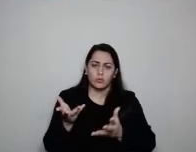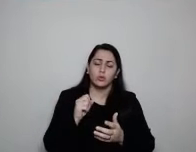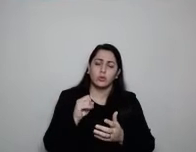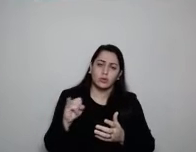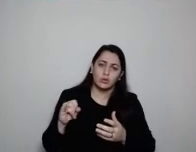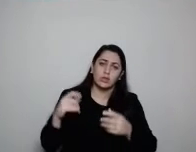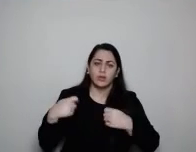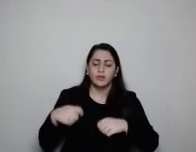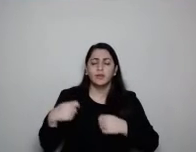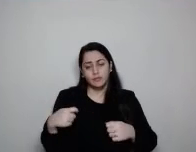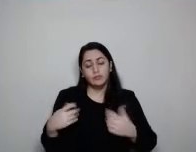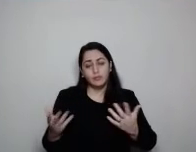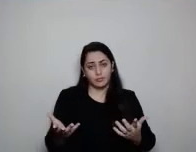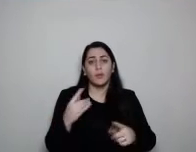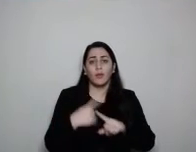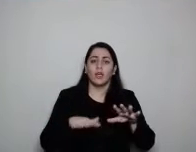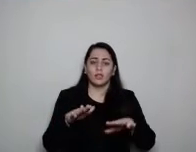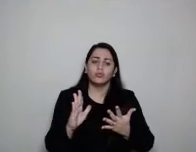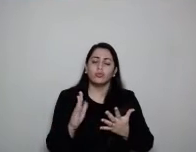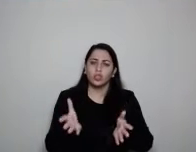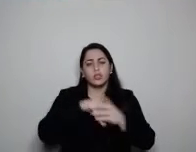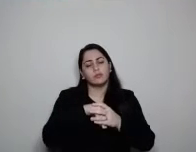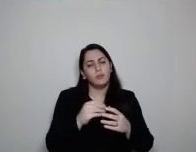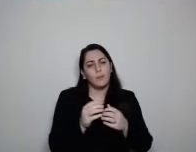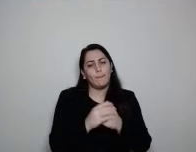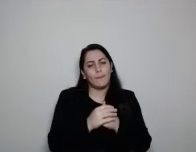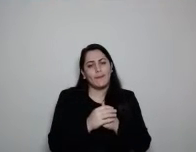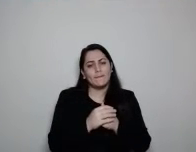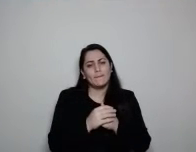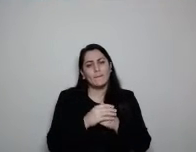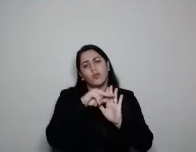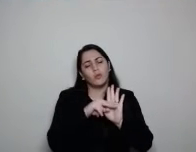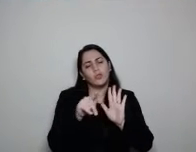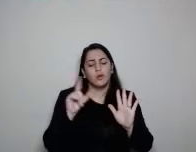daquelas normas gerais, daquelas técnicas gerais,